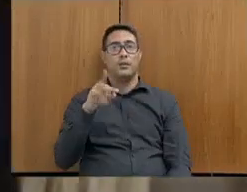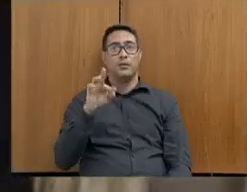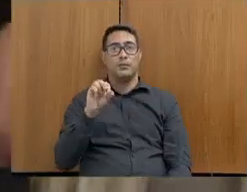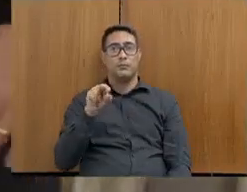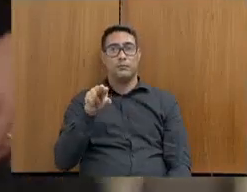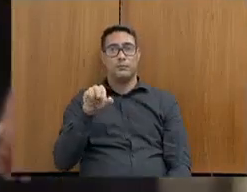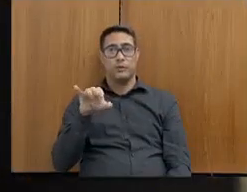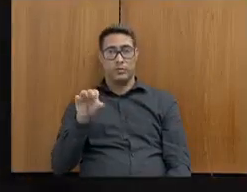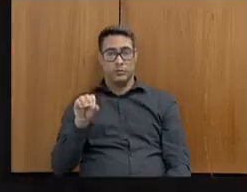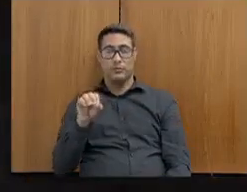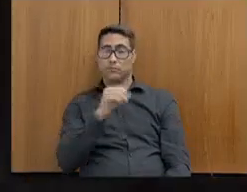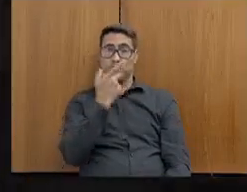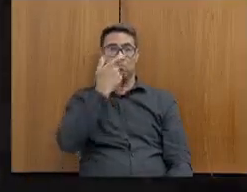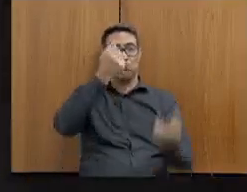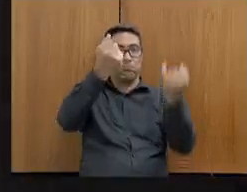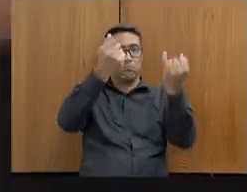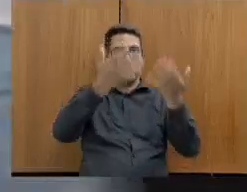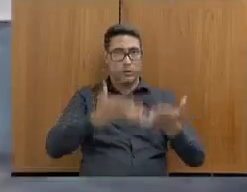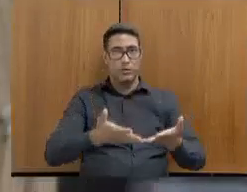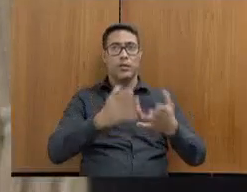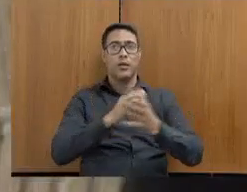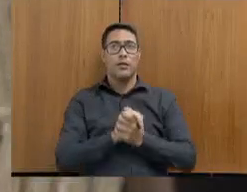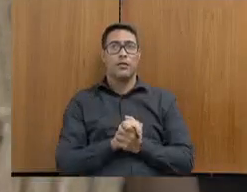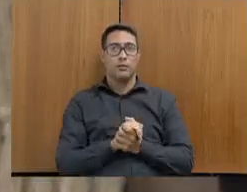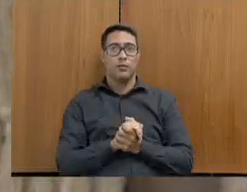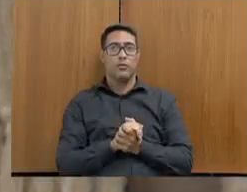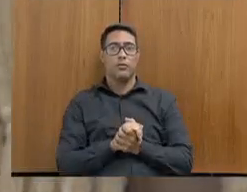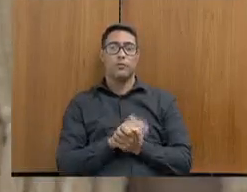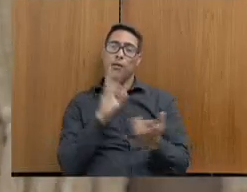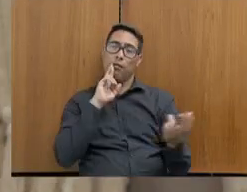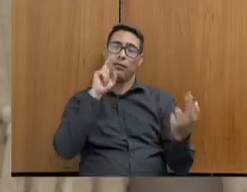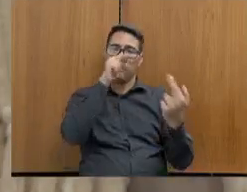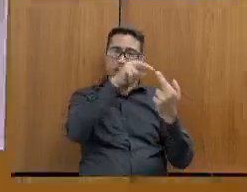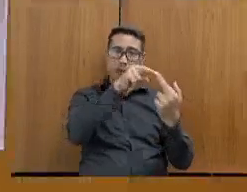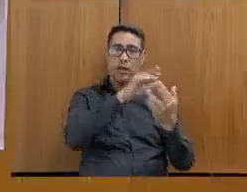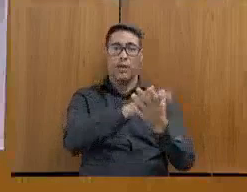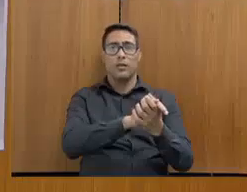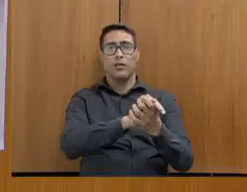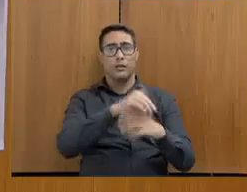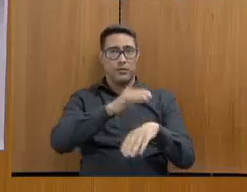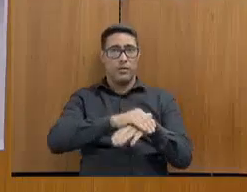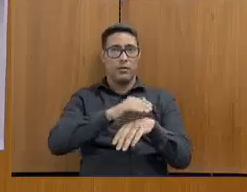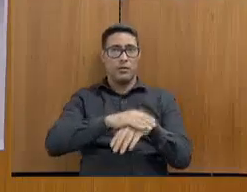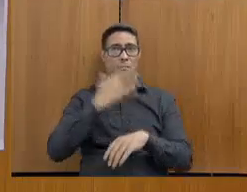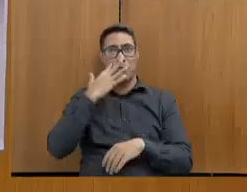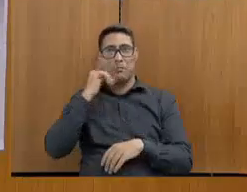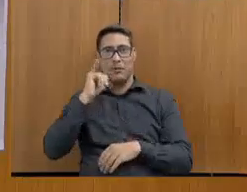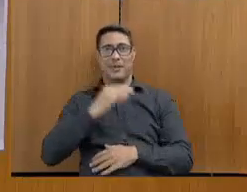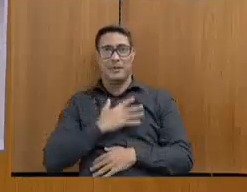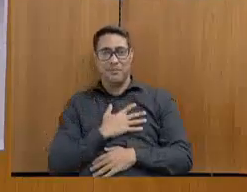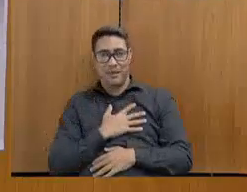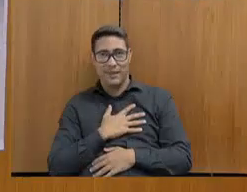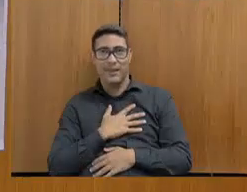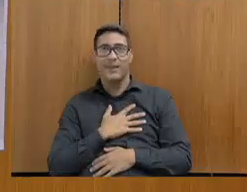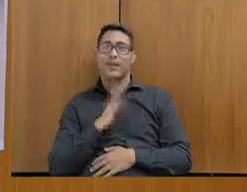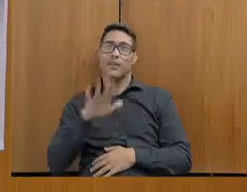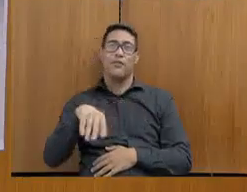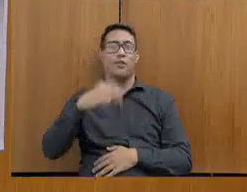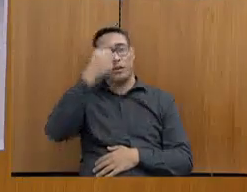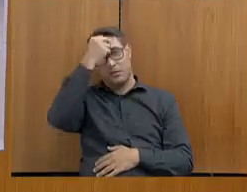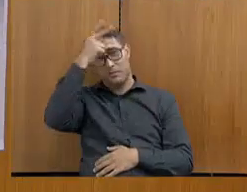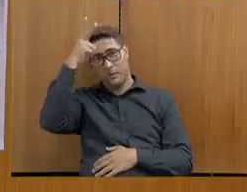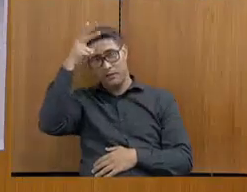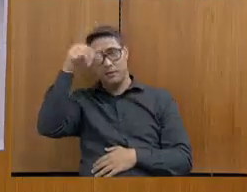pelas considerações né pela referência ao meu pai né que foi Prefeito lá